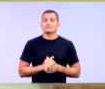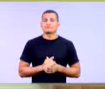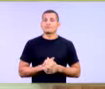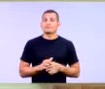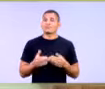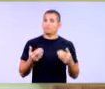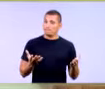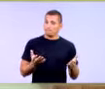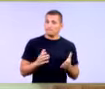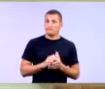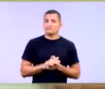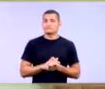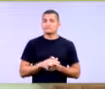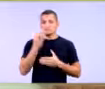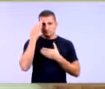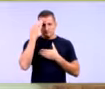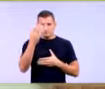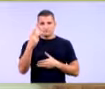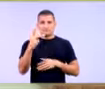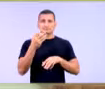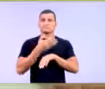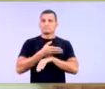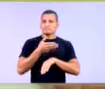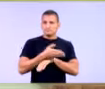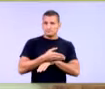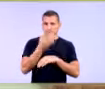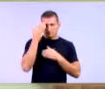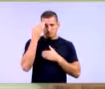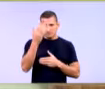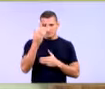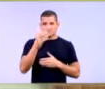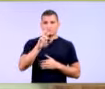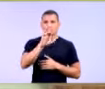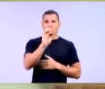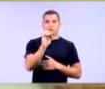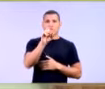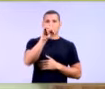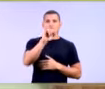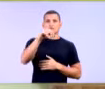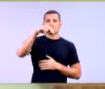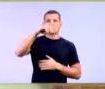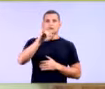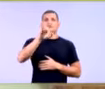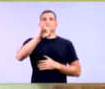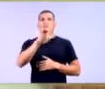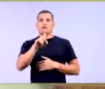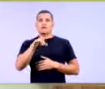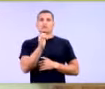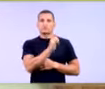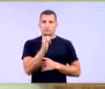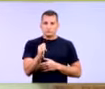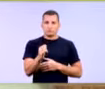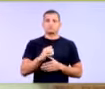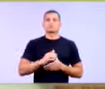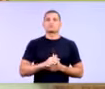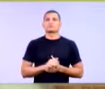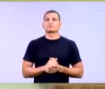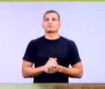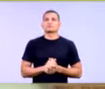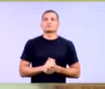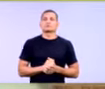Então, Gilmar, muito obrigado pela sua participação, obrigada a Roseneide, que é a tutora, que trabalha aí juntamente conosco, né, o